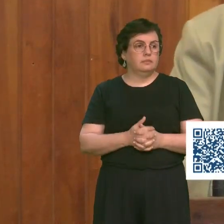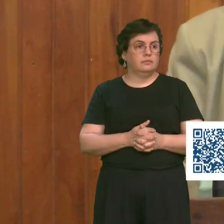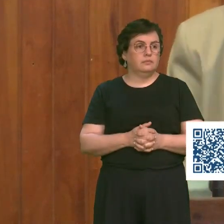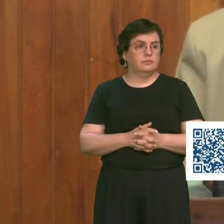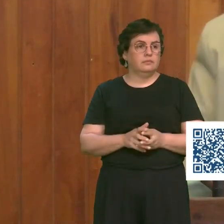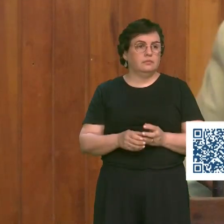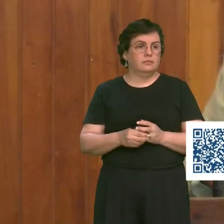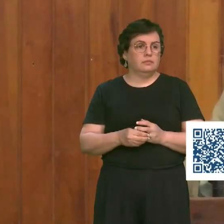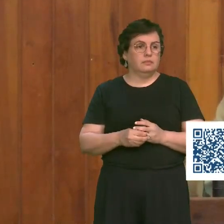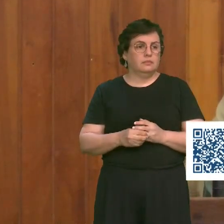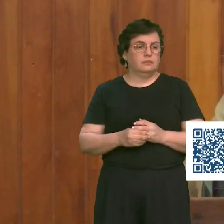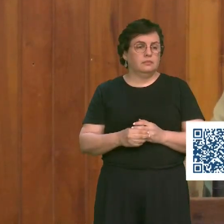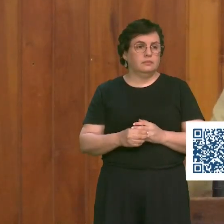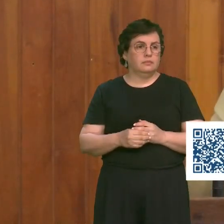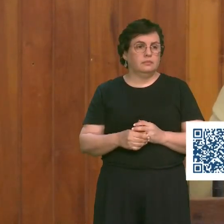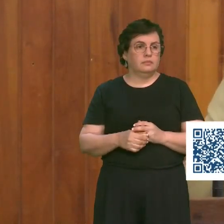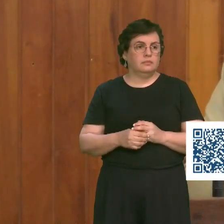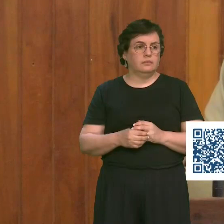então